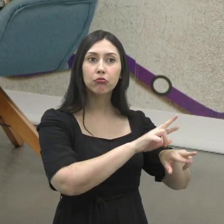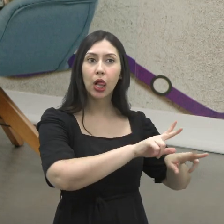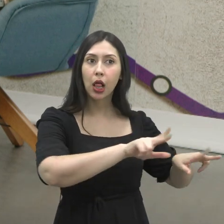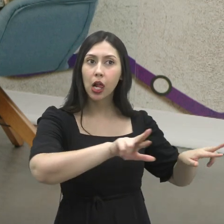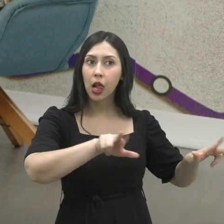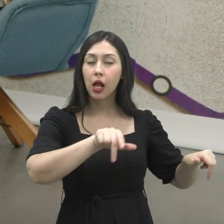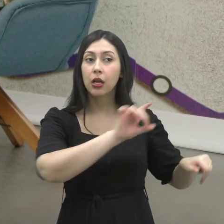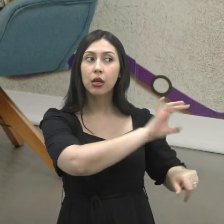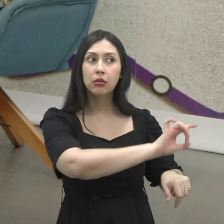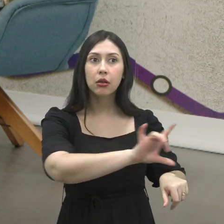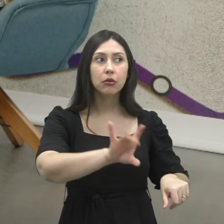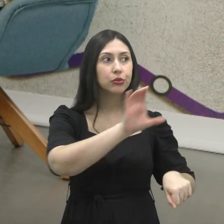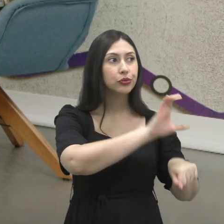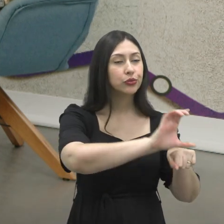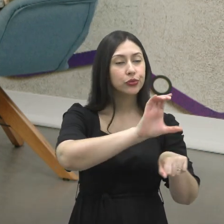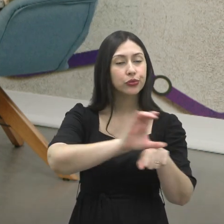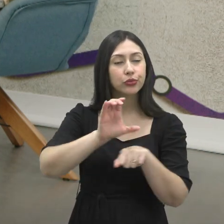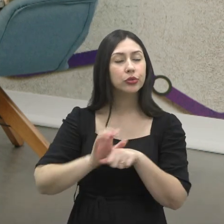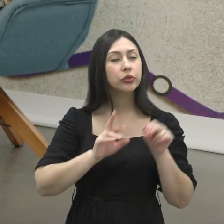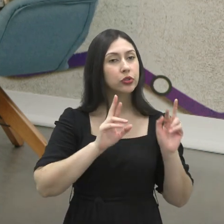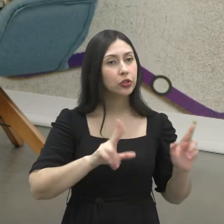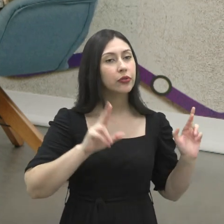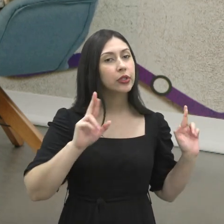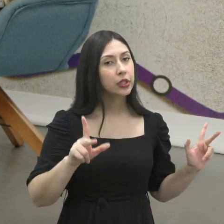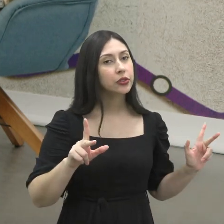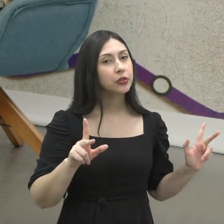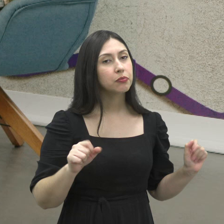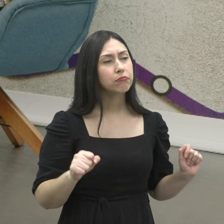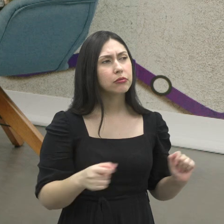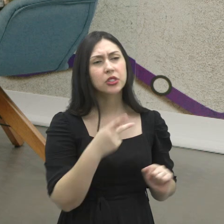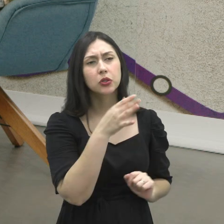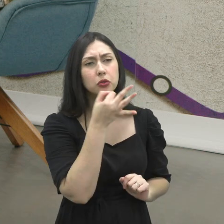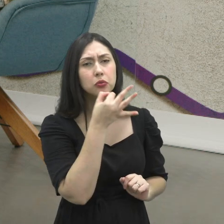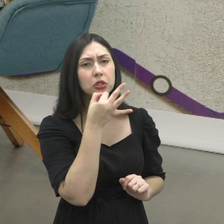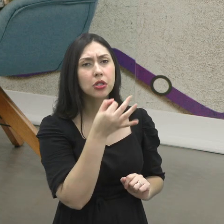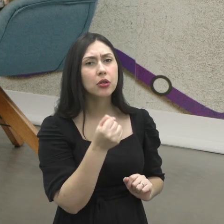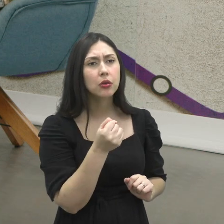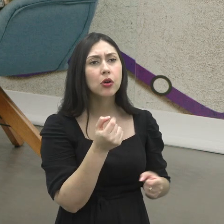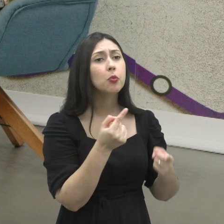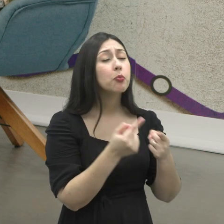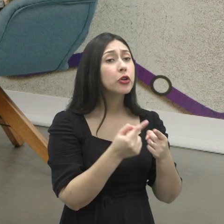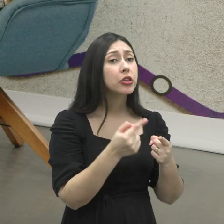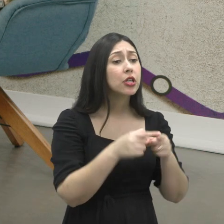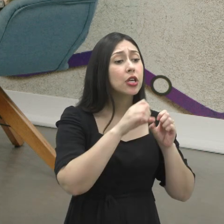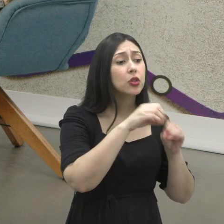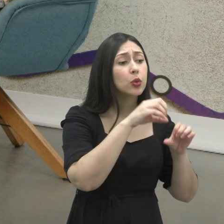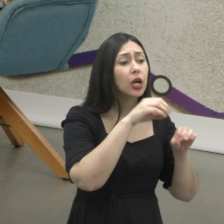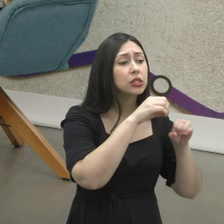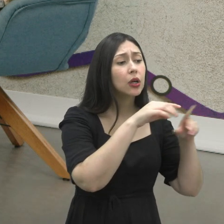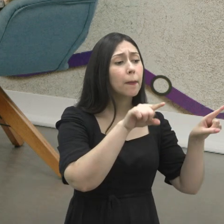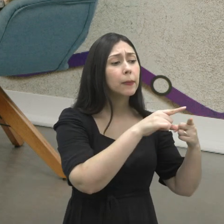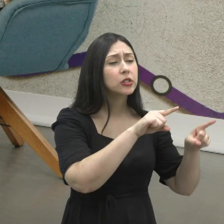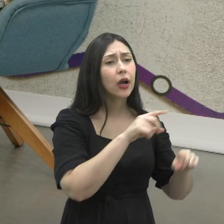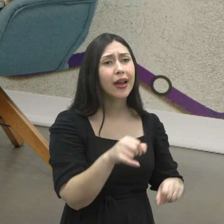uma capacitação diferente, né, seja para idiomas ou canto, né? Na sua visão, qual que é a importância da educação musical na